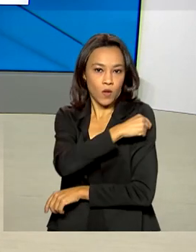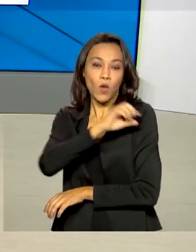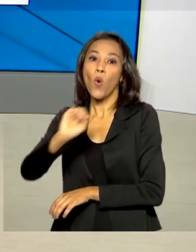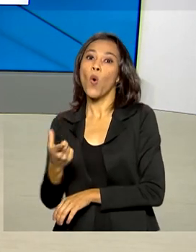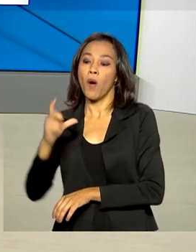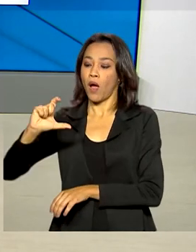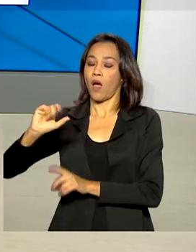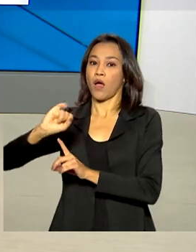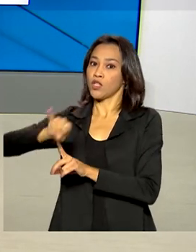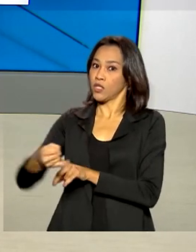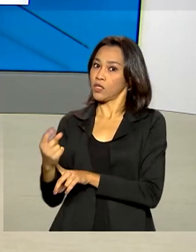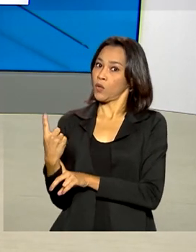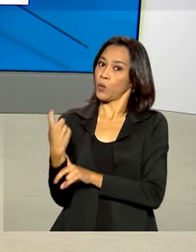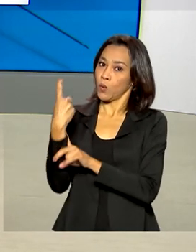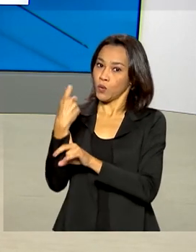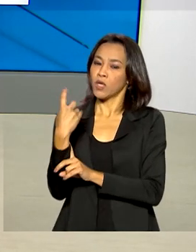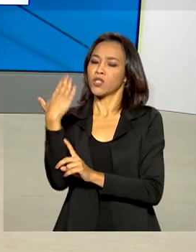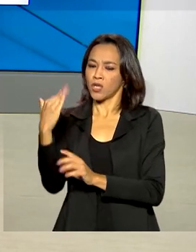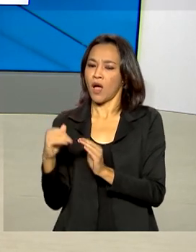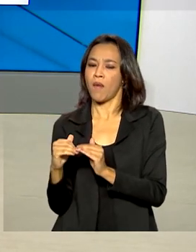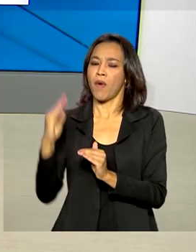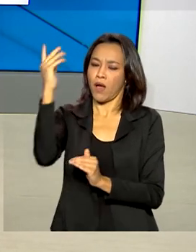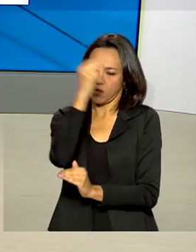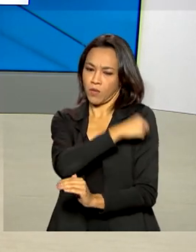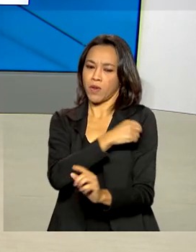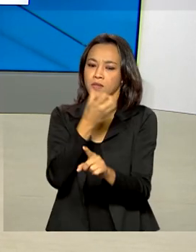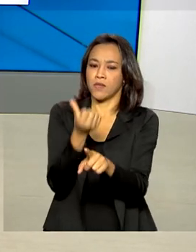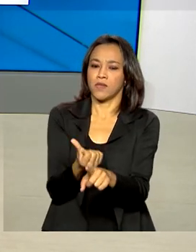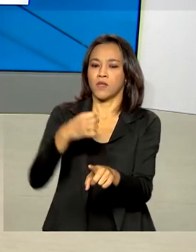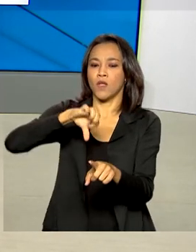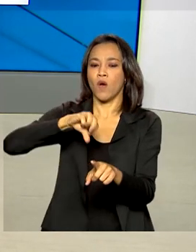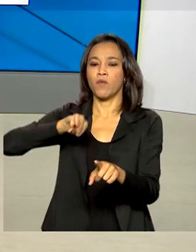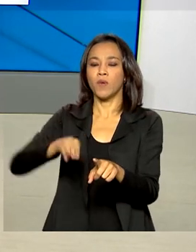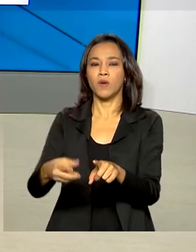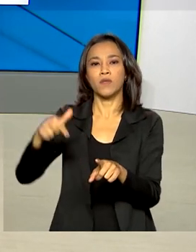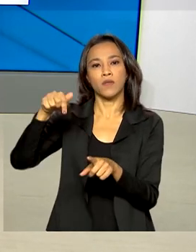dose única ultrapassa 69 milhões 746 mil.